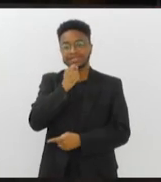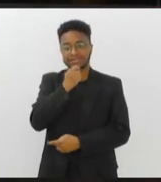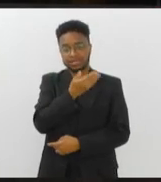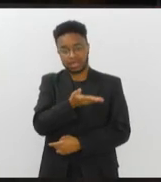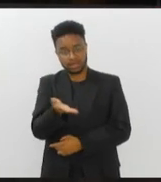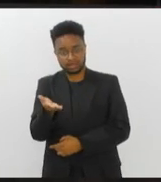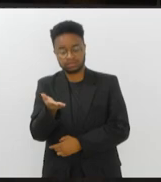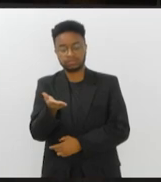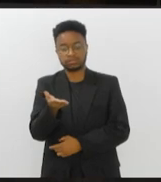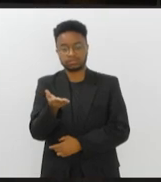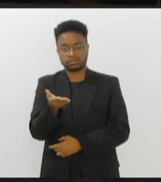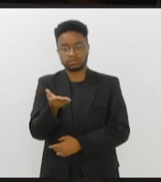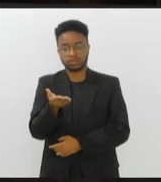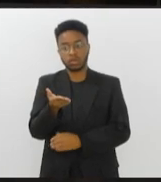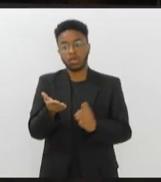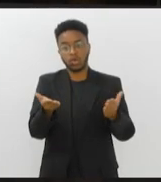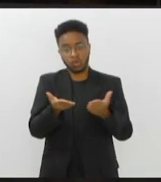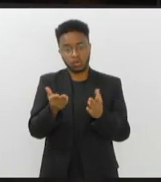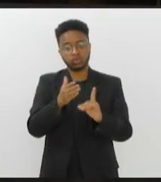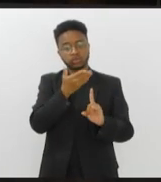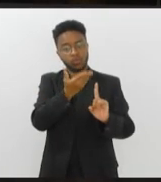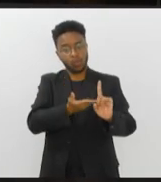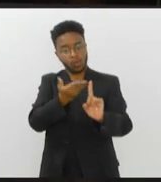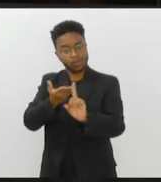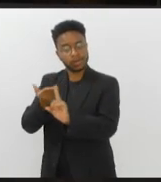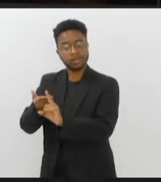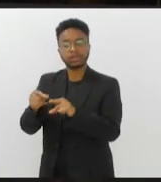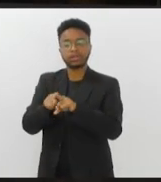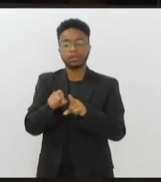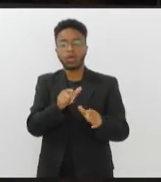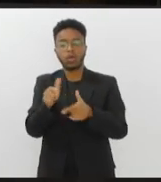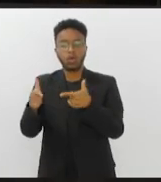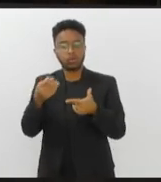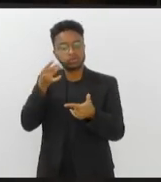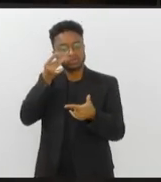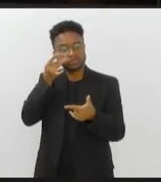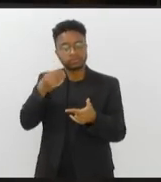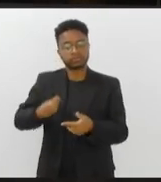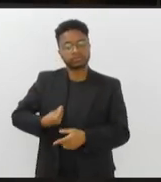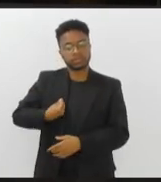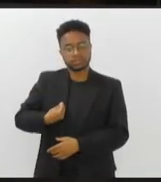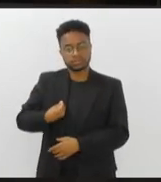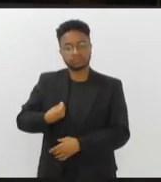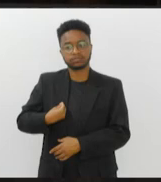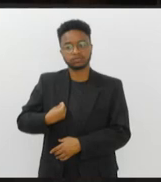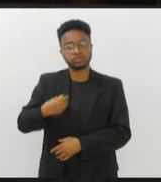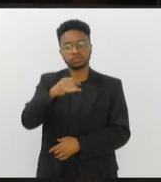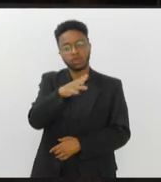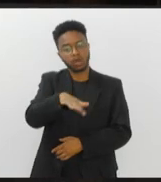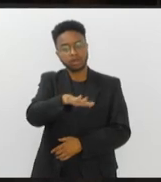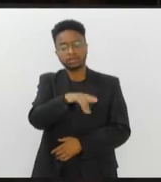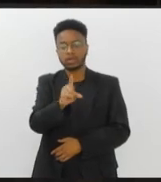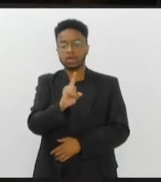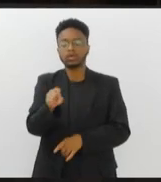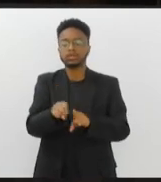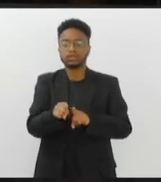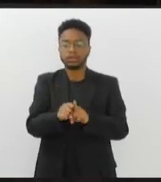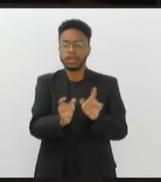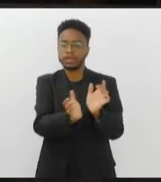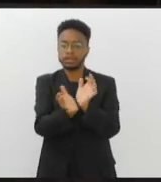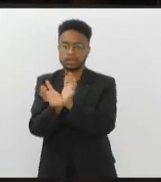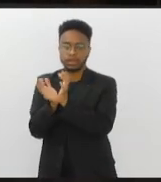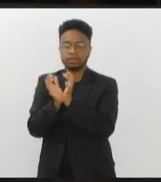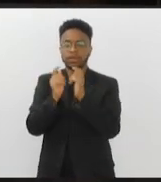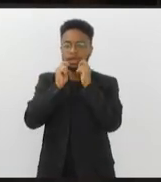que hoje são homenageados e os que estão aqui presentes, não só os homenageados, mas todo o corpo da